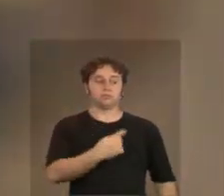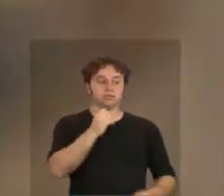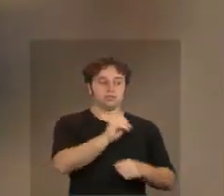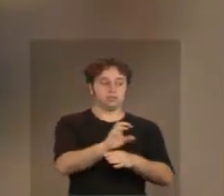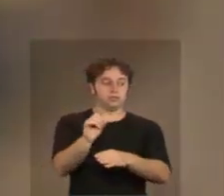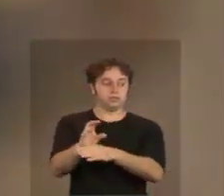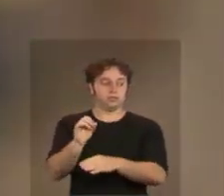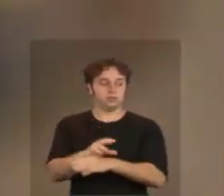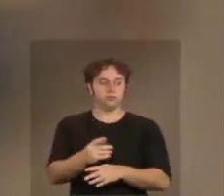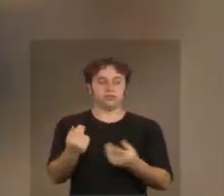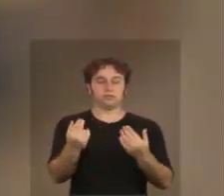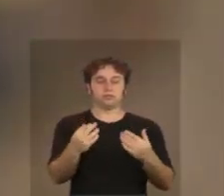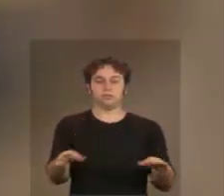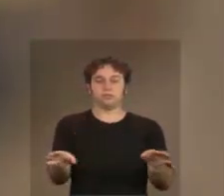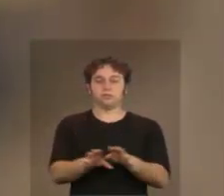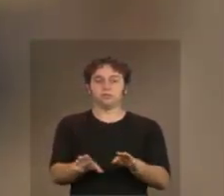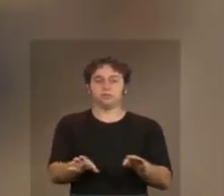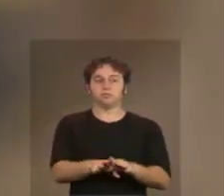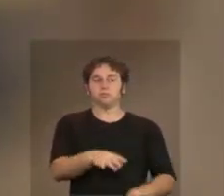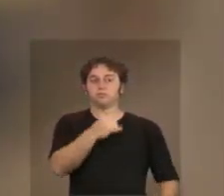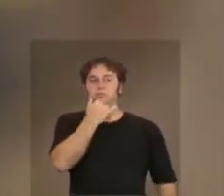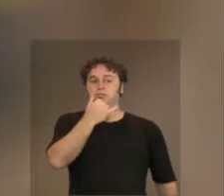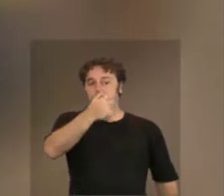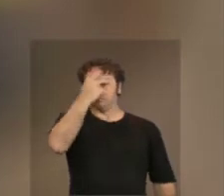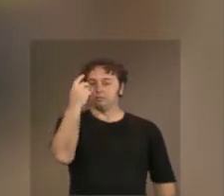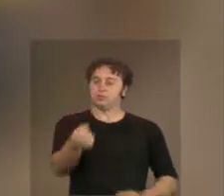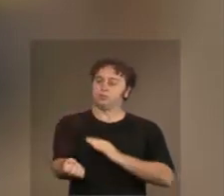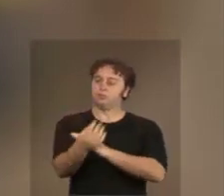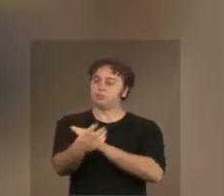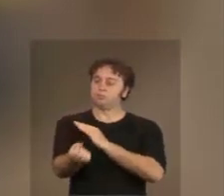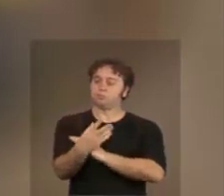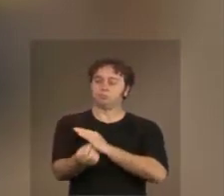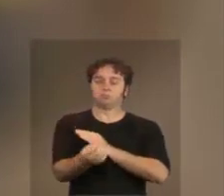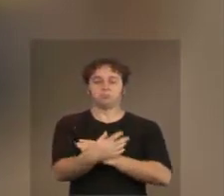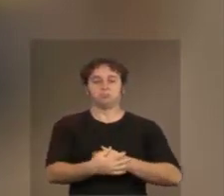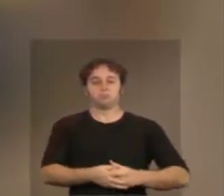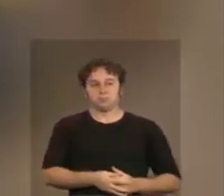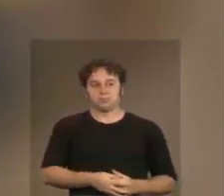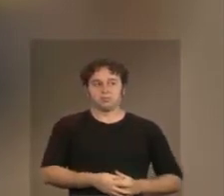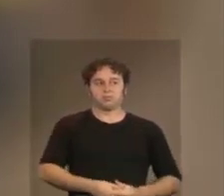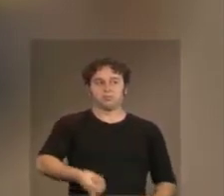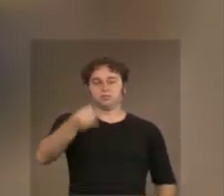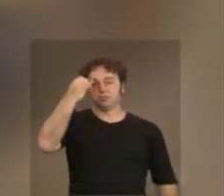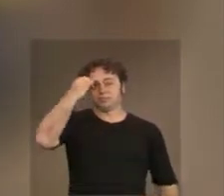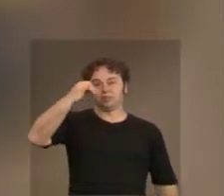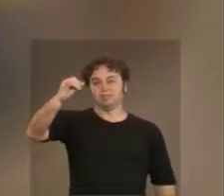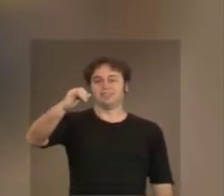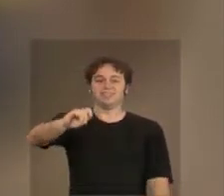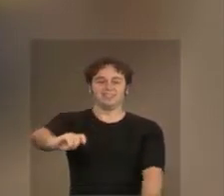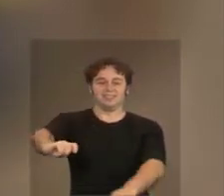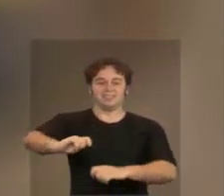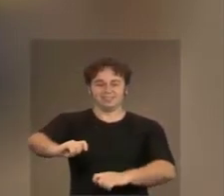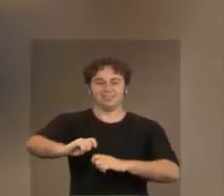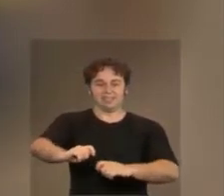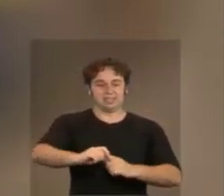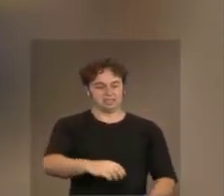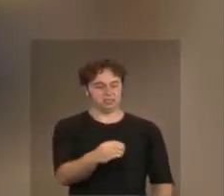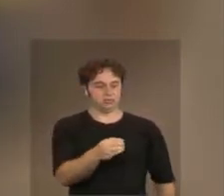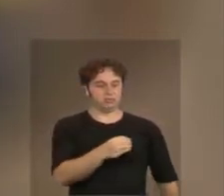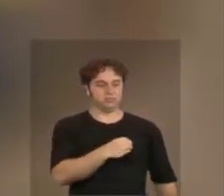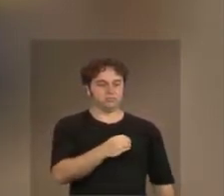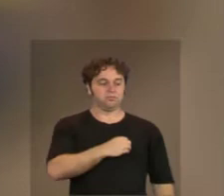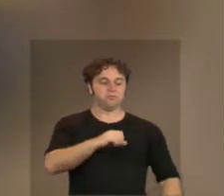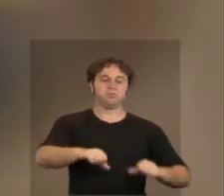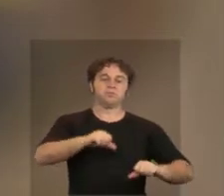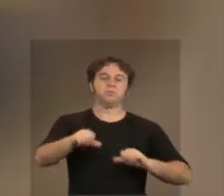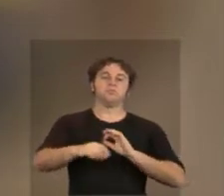hoje, perdoai as nossas ofensas, assim como nós perdoamos a quem nos tem ofendido. E não nos